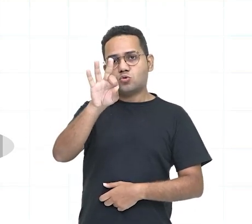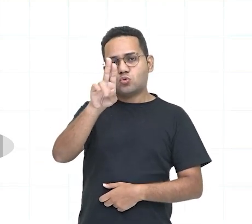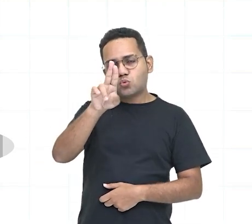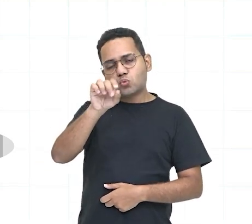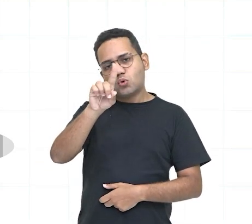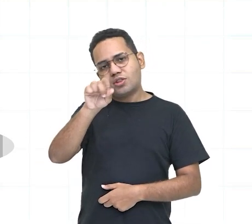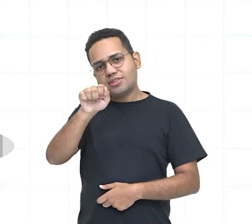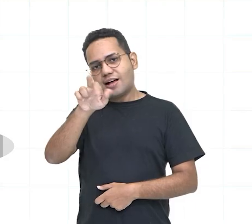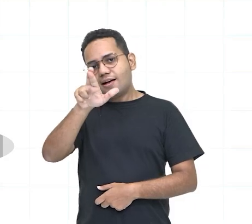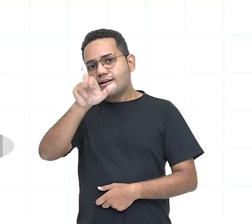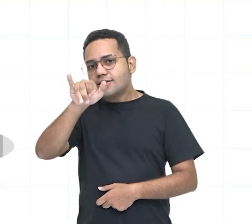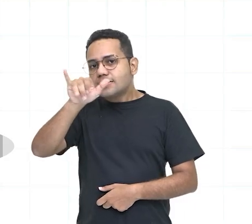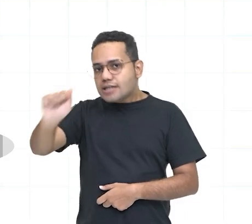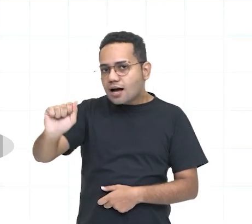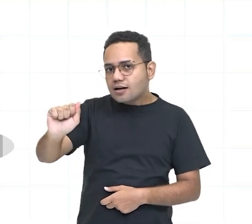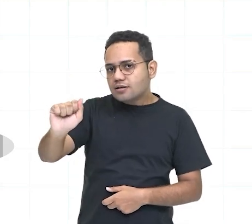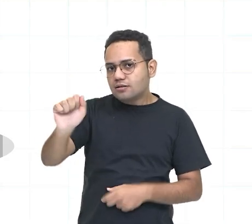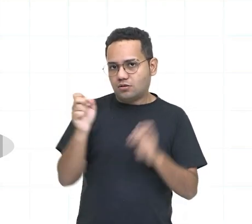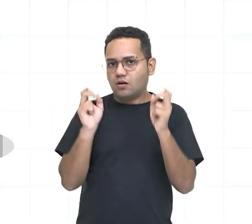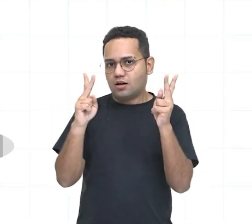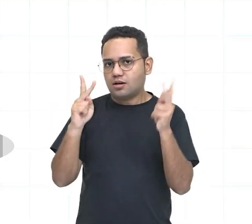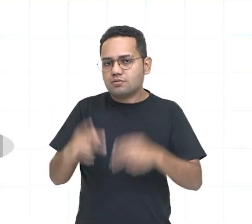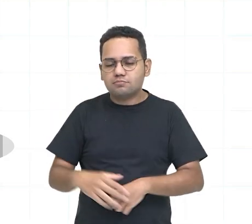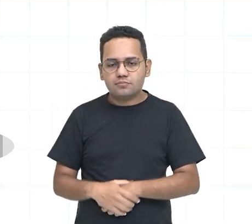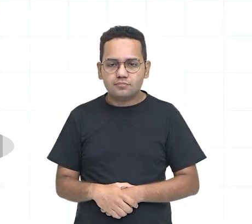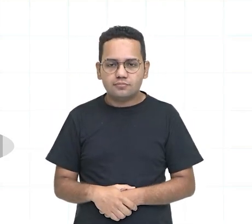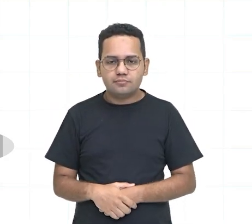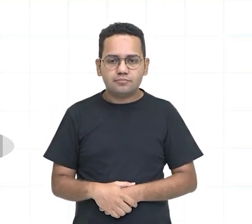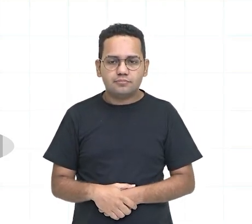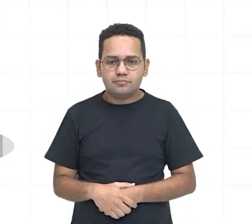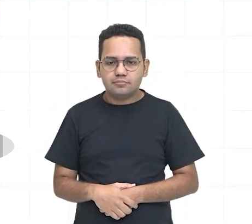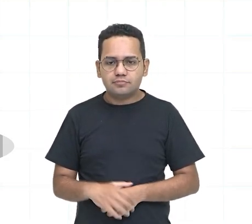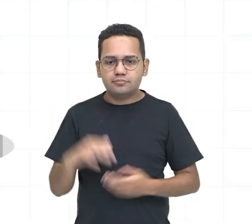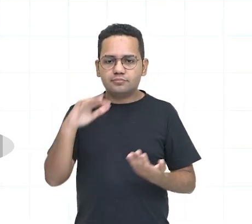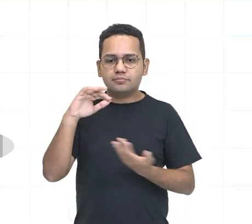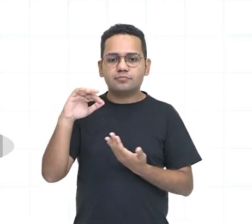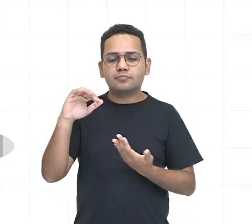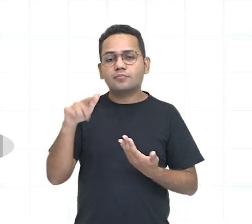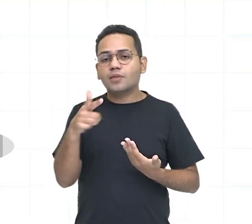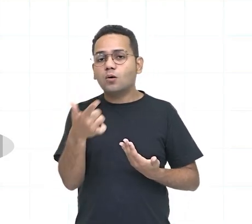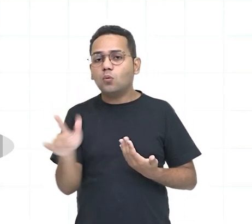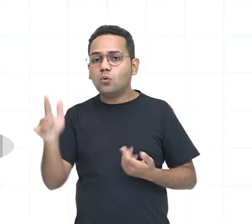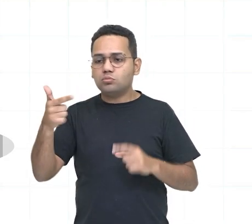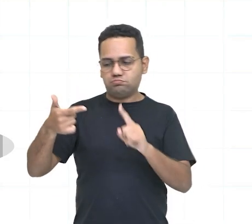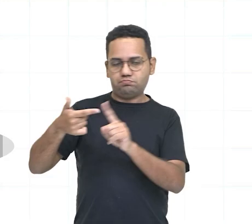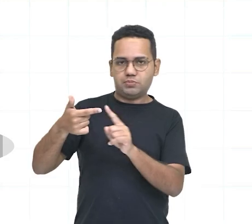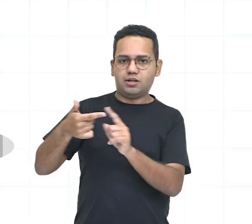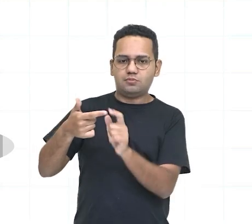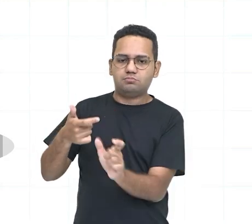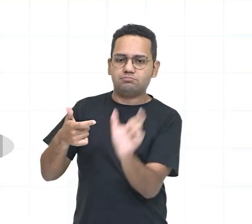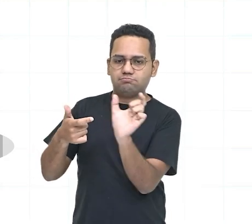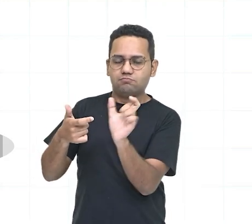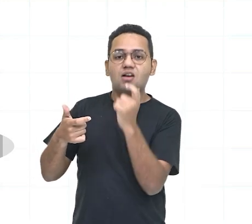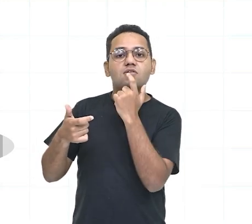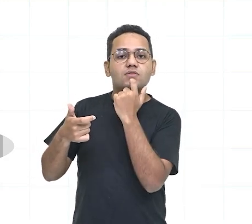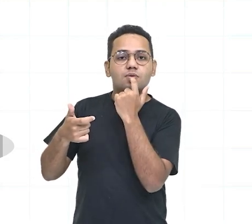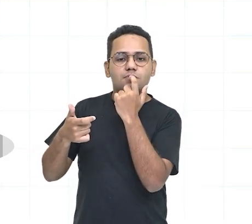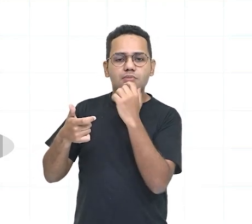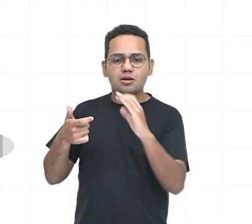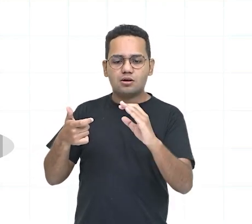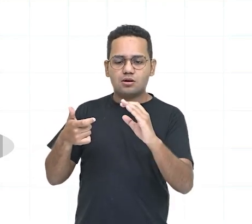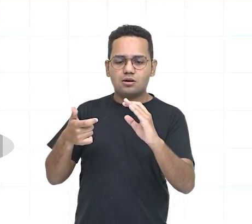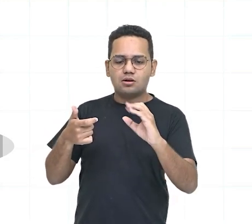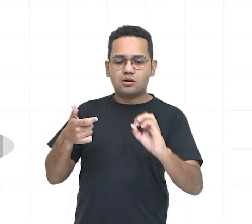Would study, estudaria, tá certo? Então ele vai dar sempre esse sentido. O verbo na sequência, o verbo modal seguinte é